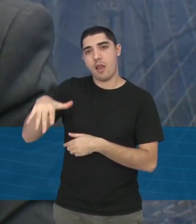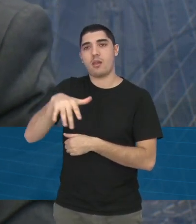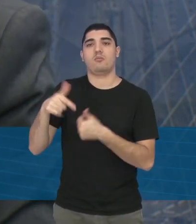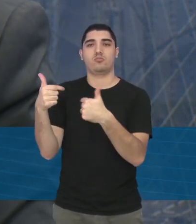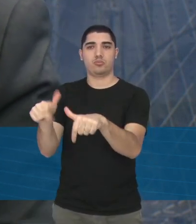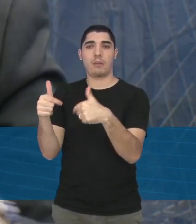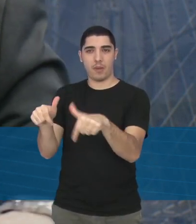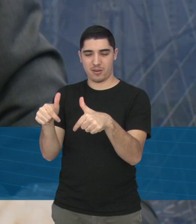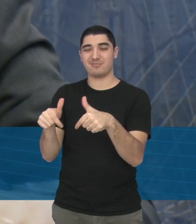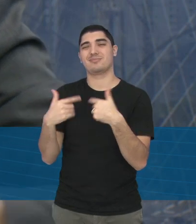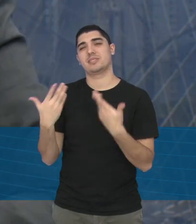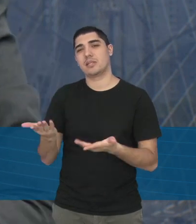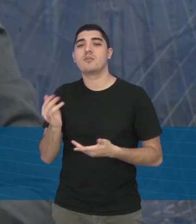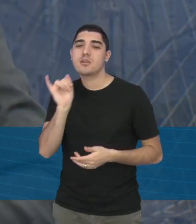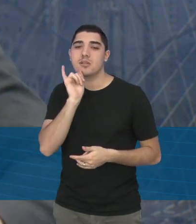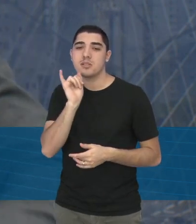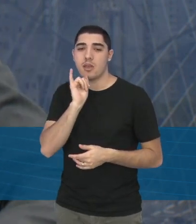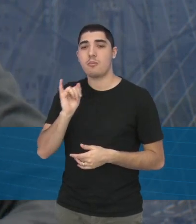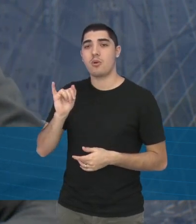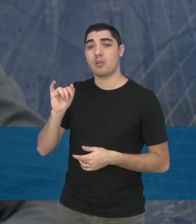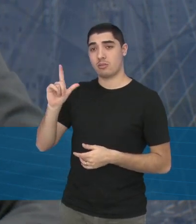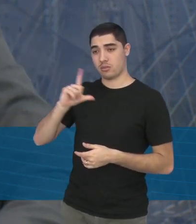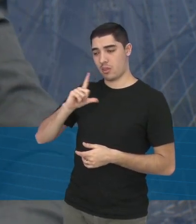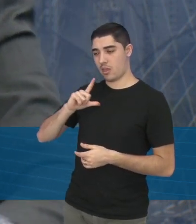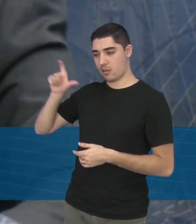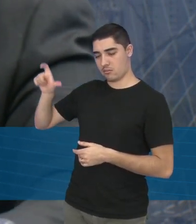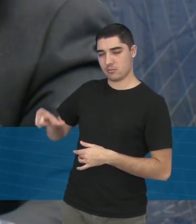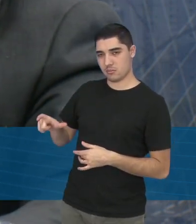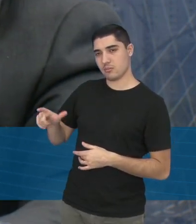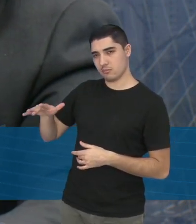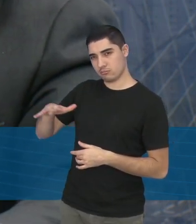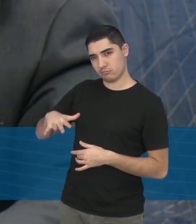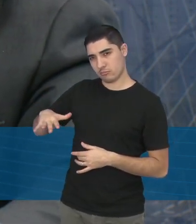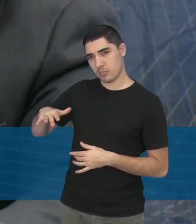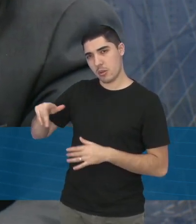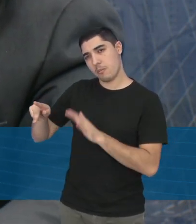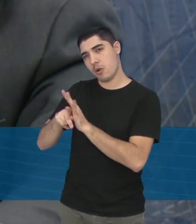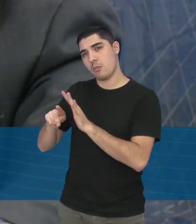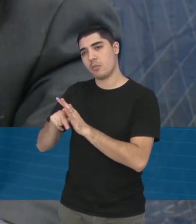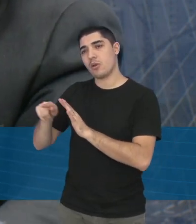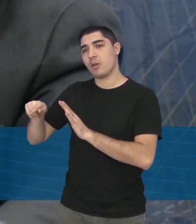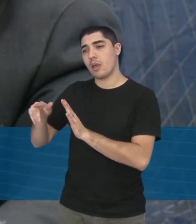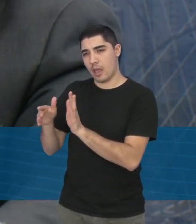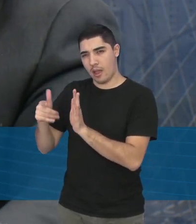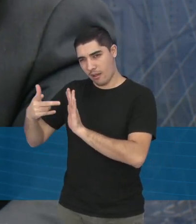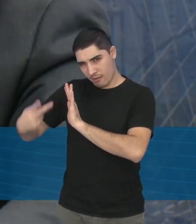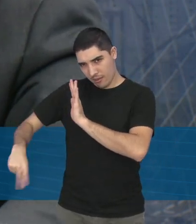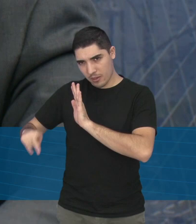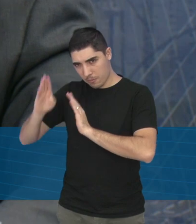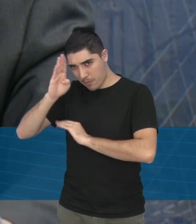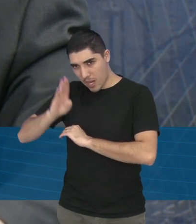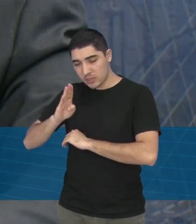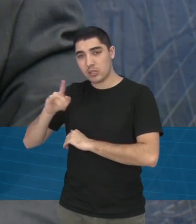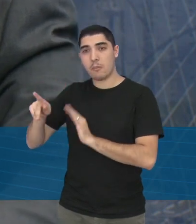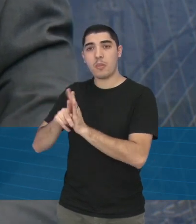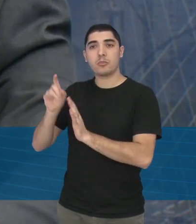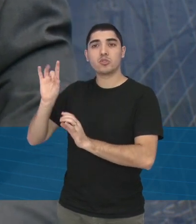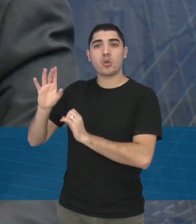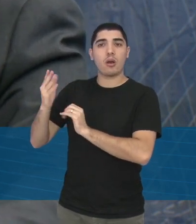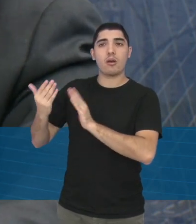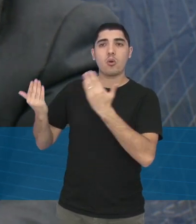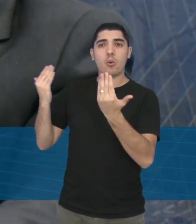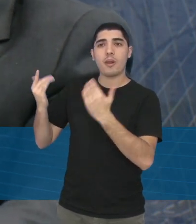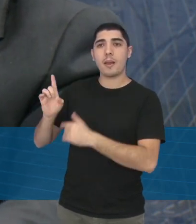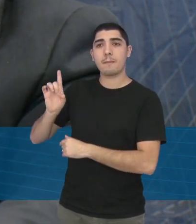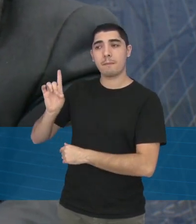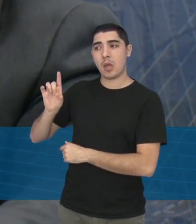naquela relação de trabalho. Então você pega, aqui tem a visão do legislador da década de 40, tem a visão do legislador na